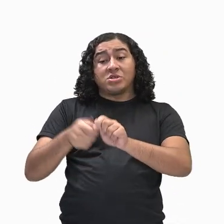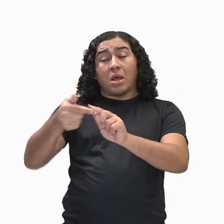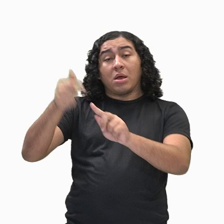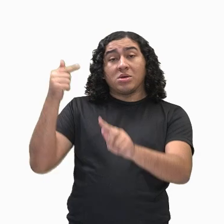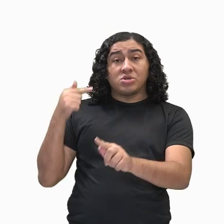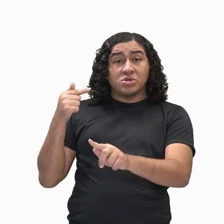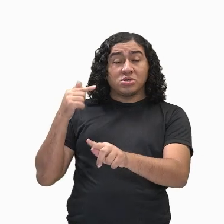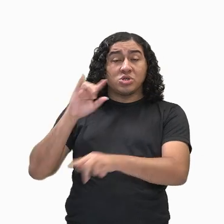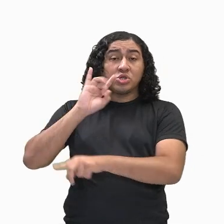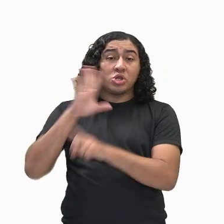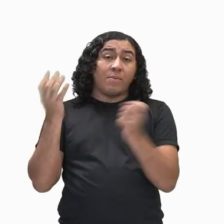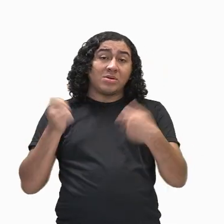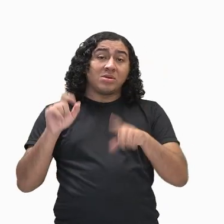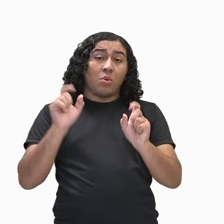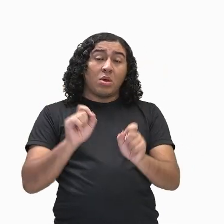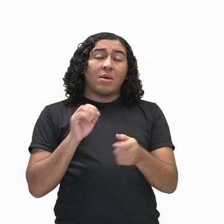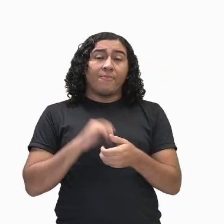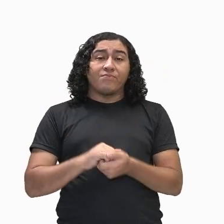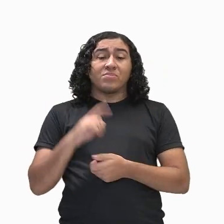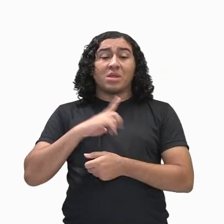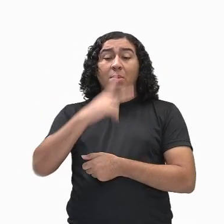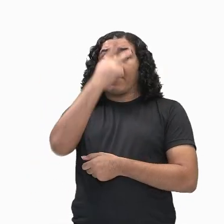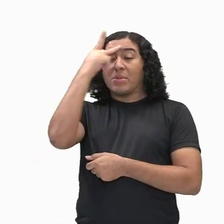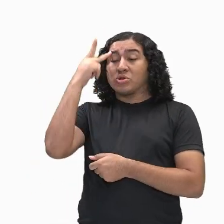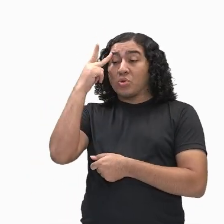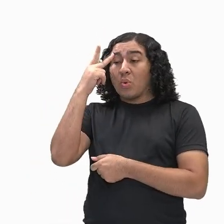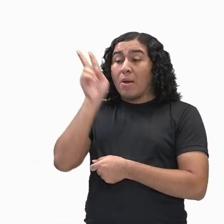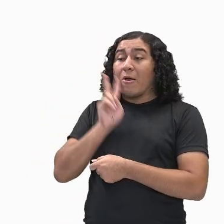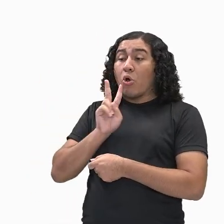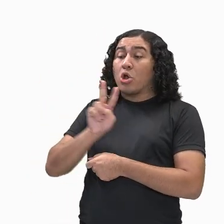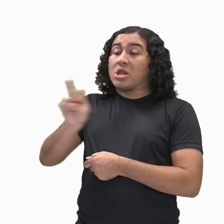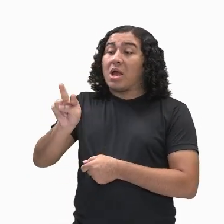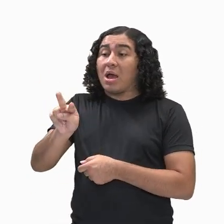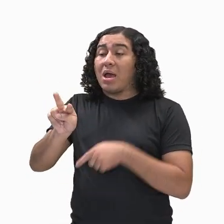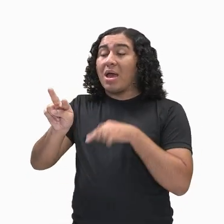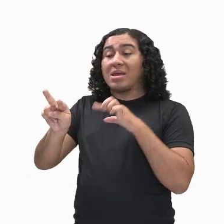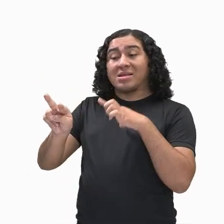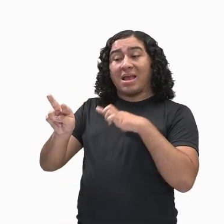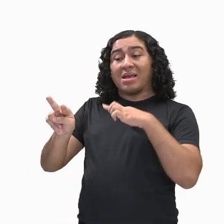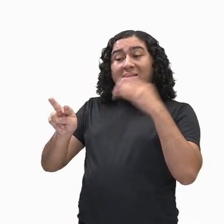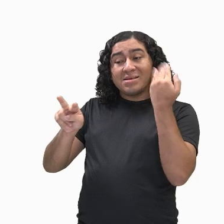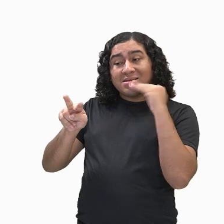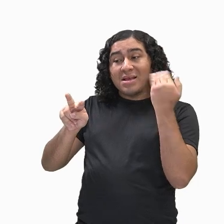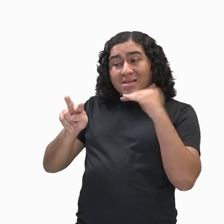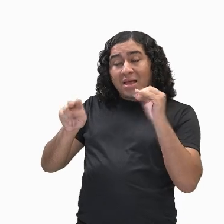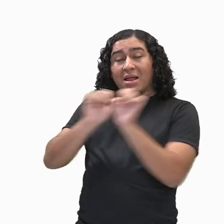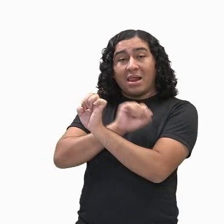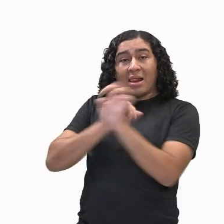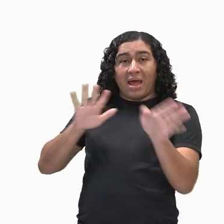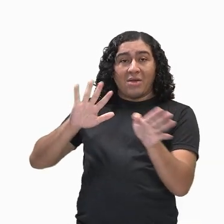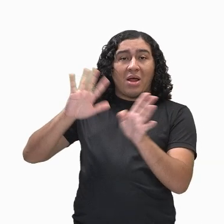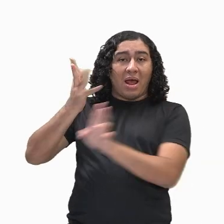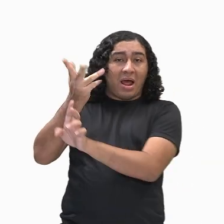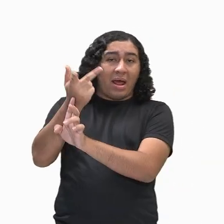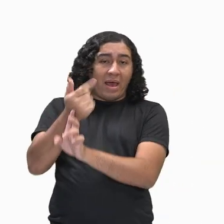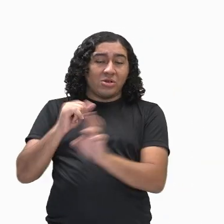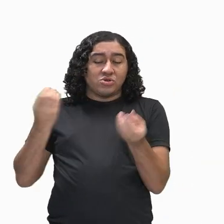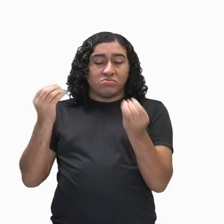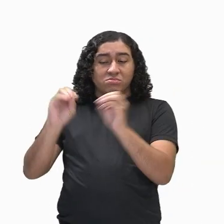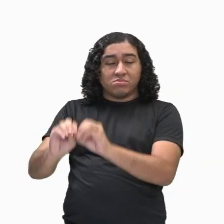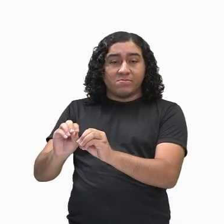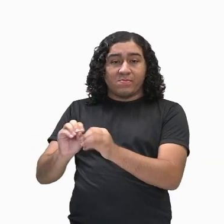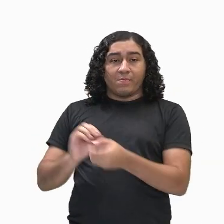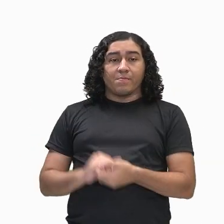Só precisava o olhar do artista, a interpretação. Então,